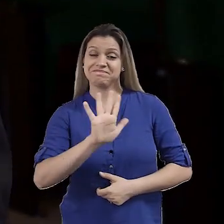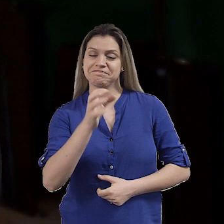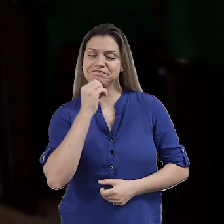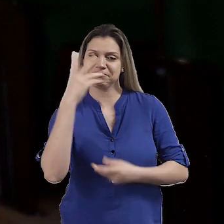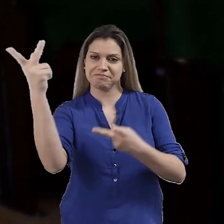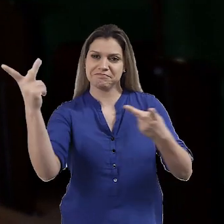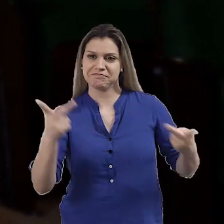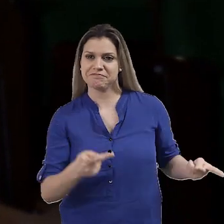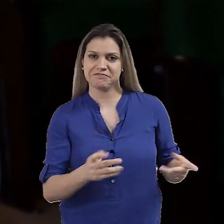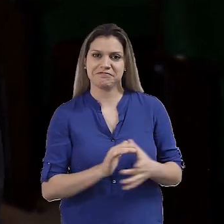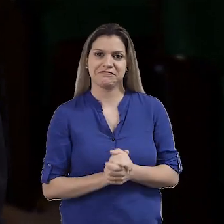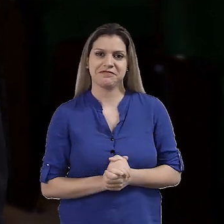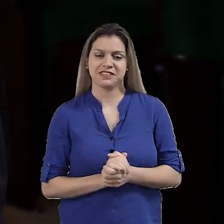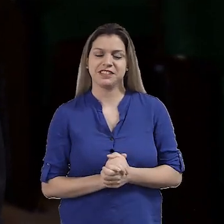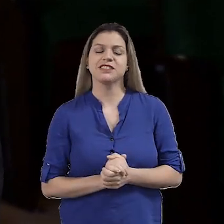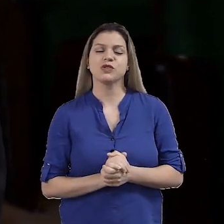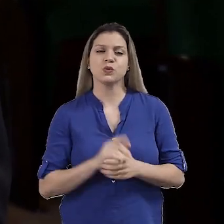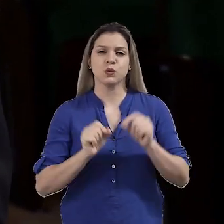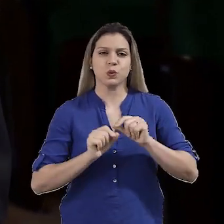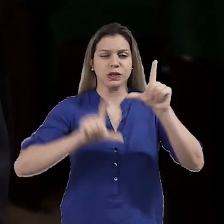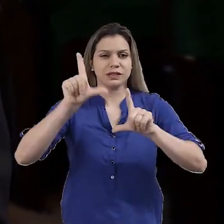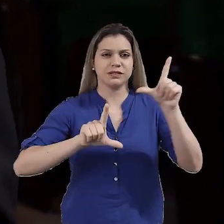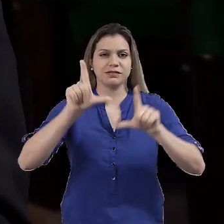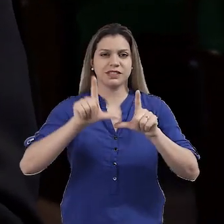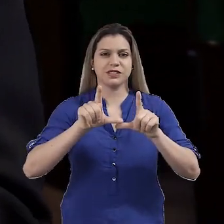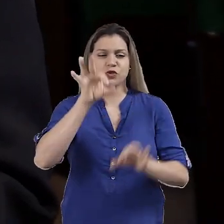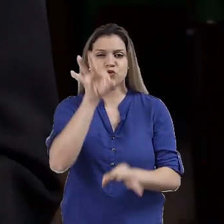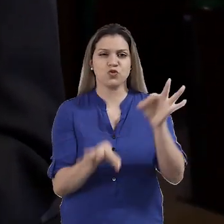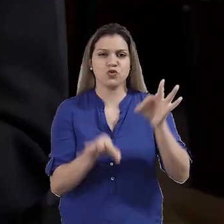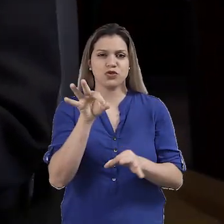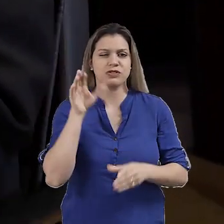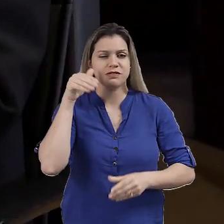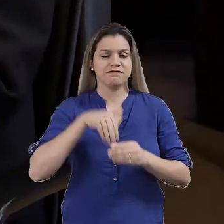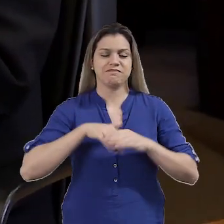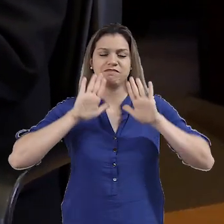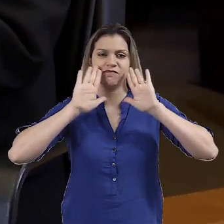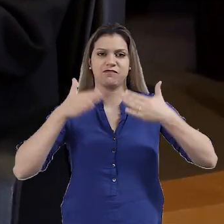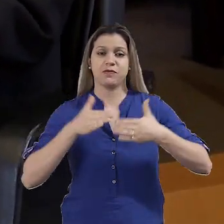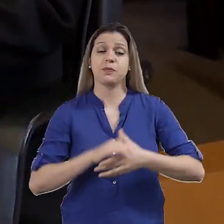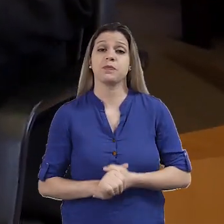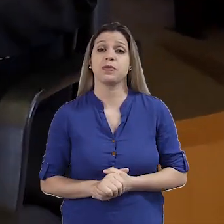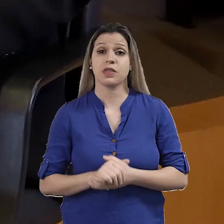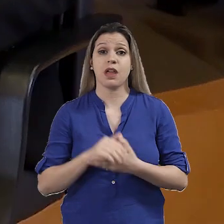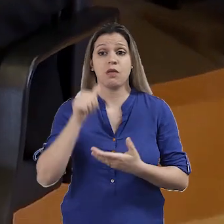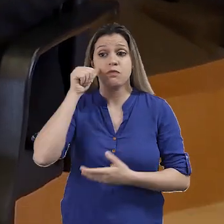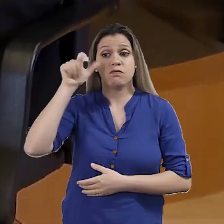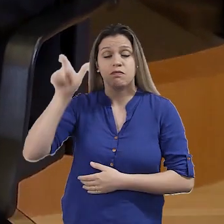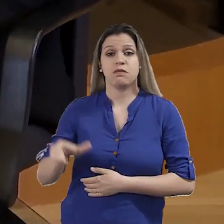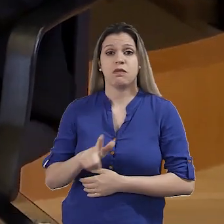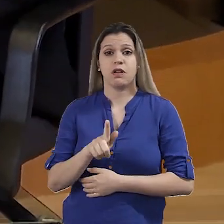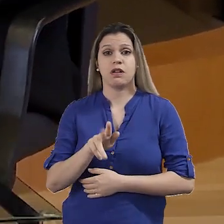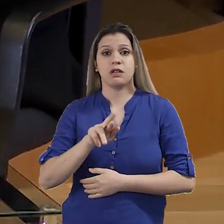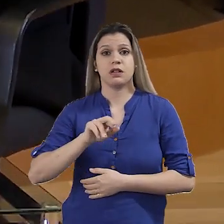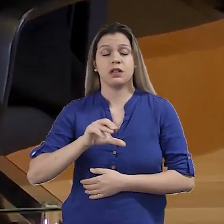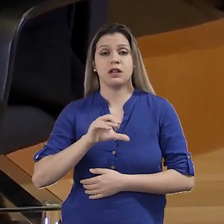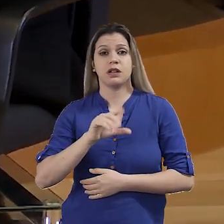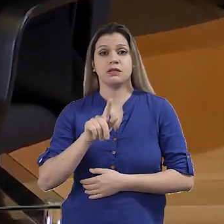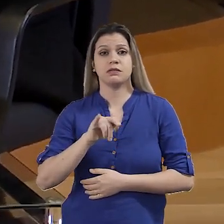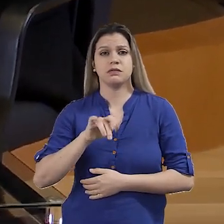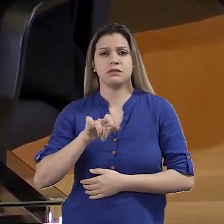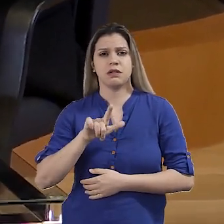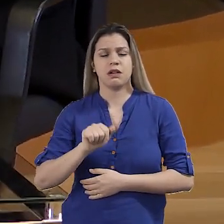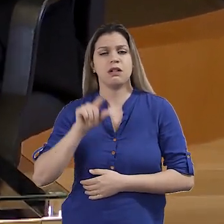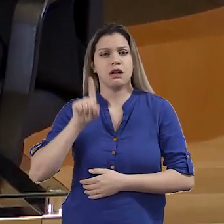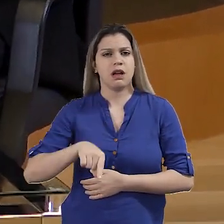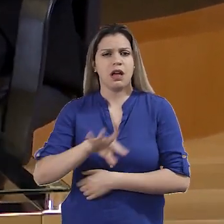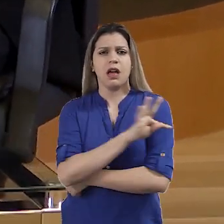Olá, seja muito bem-vindo a mais uma edição do Justiça Eleitoral em Foco. Quem está aqui comigo hoje é a Graziela Gonçalves, ela que é técnica judiciária do TRE-MS